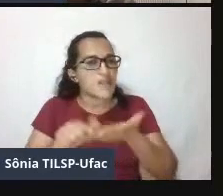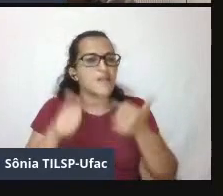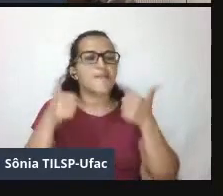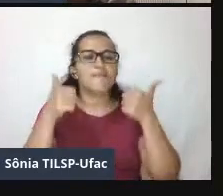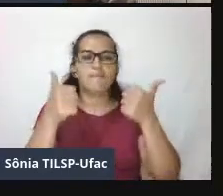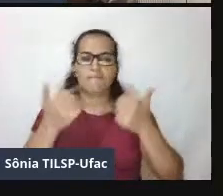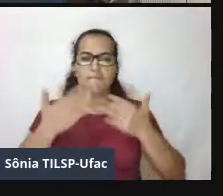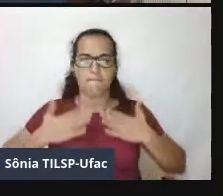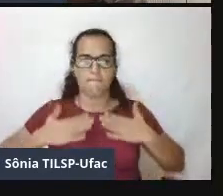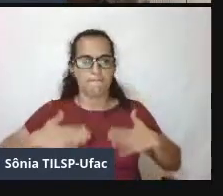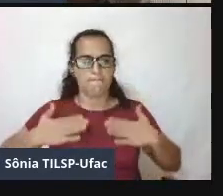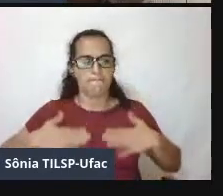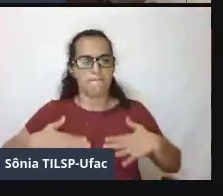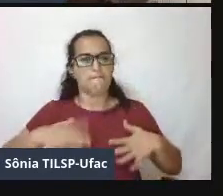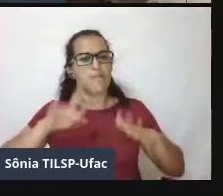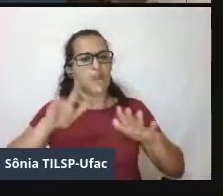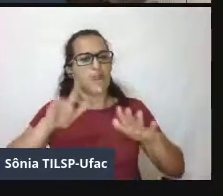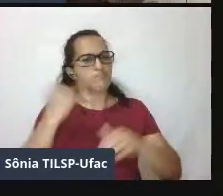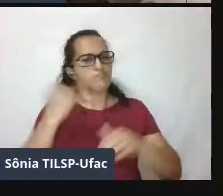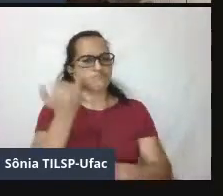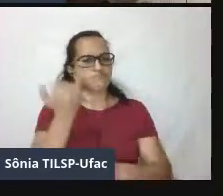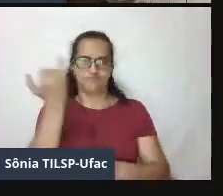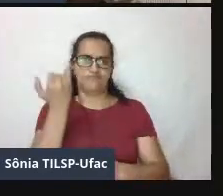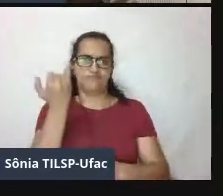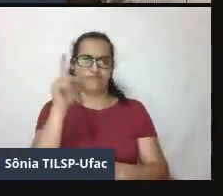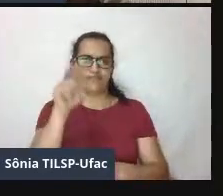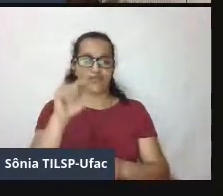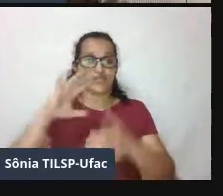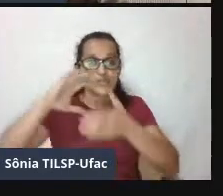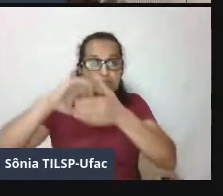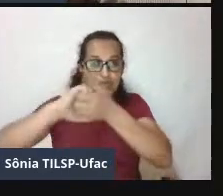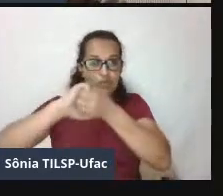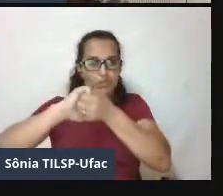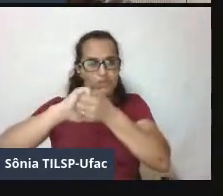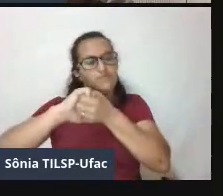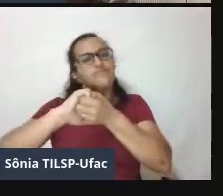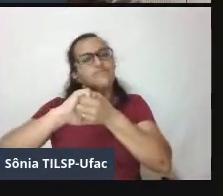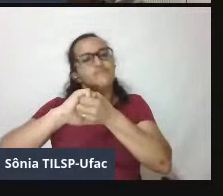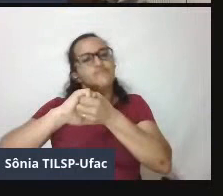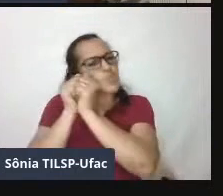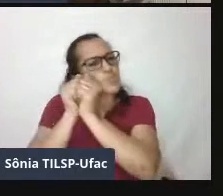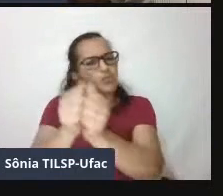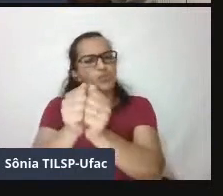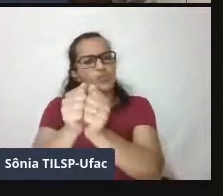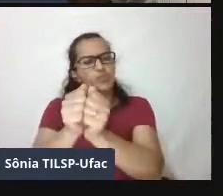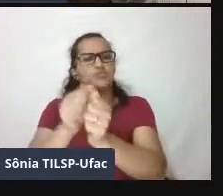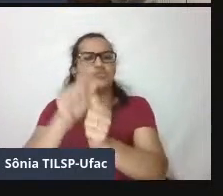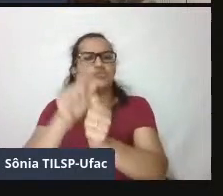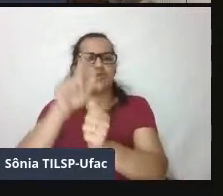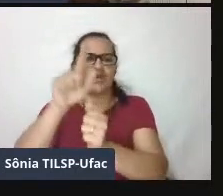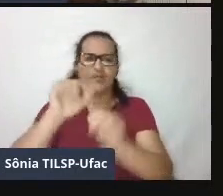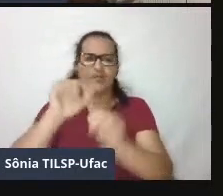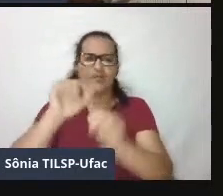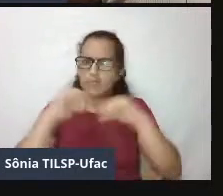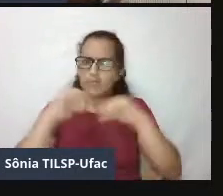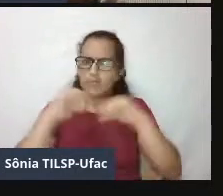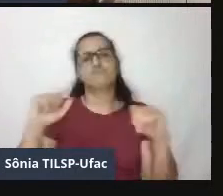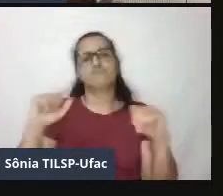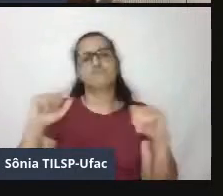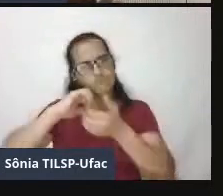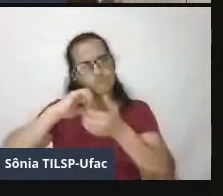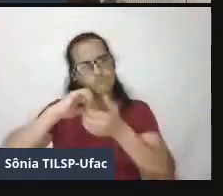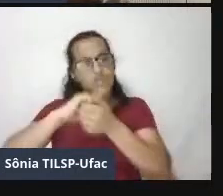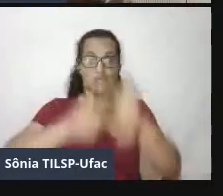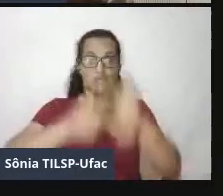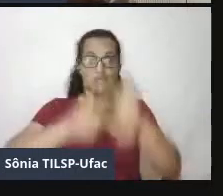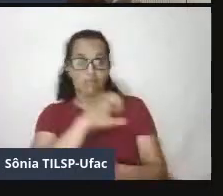nós é fundamental. Que ninguém solta a mão de ninguém. Que nós estamos juntos até quando nós estamos separados. E que quando você trabalha com amor, você